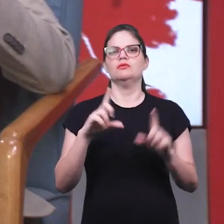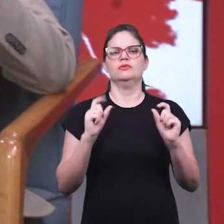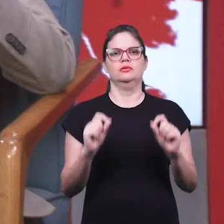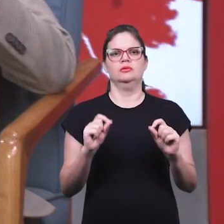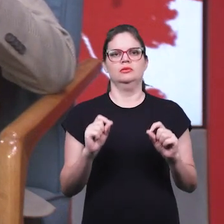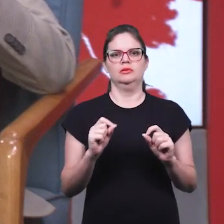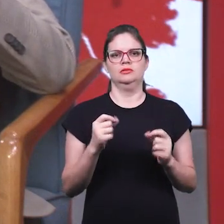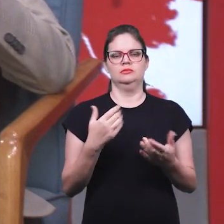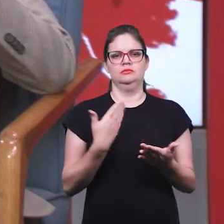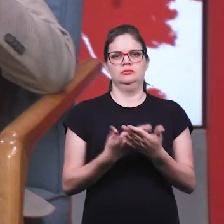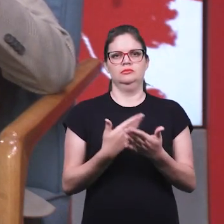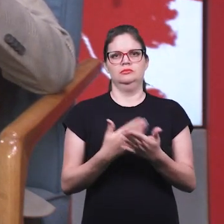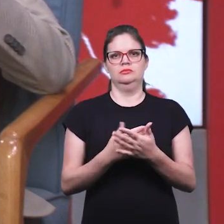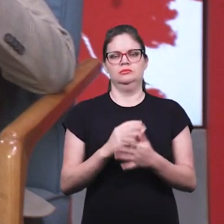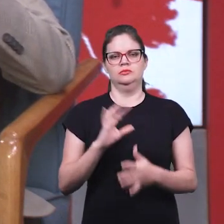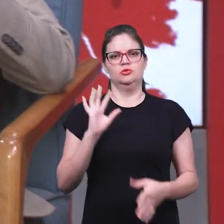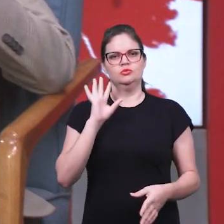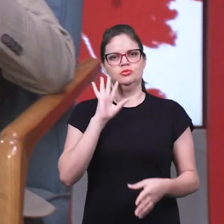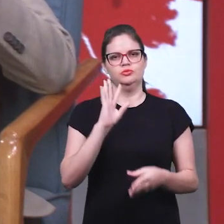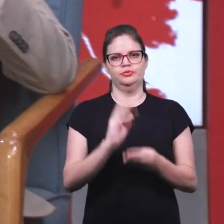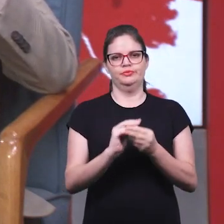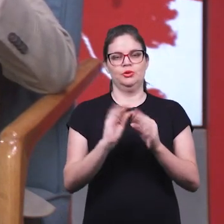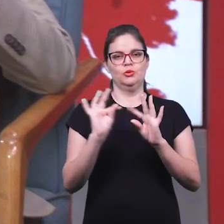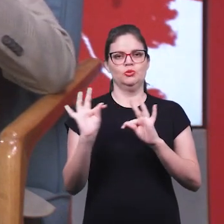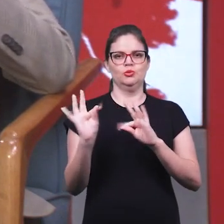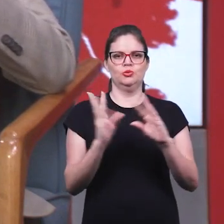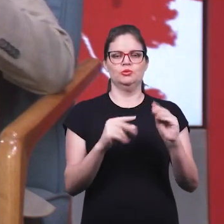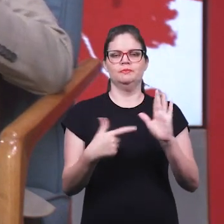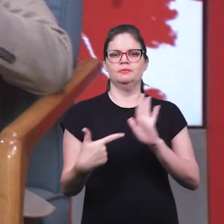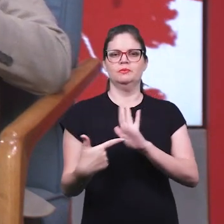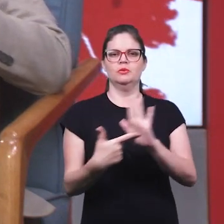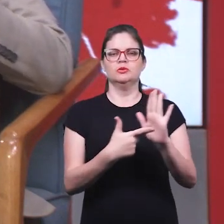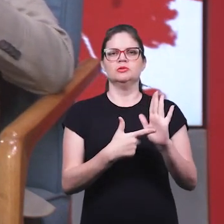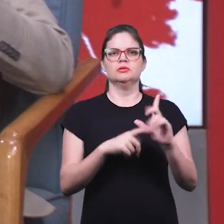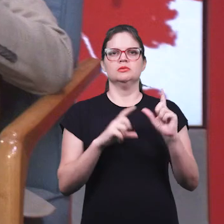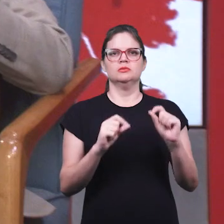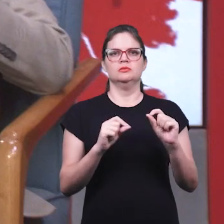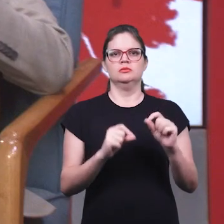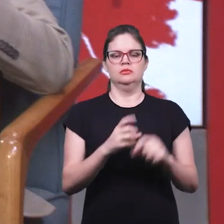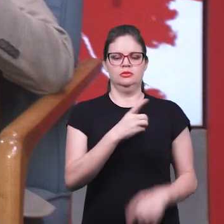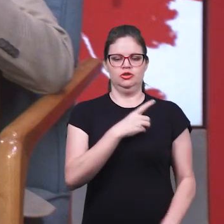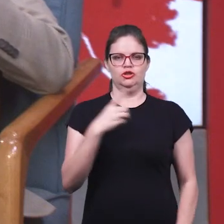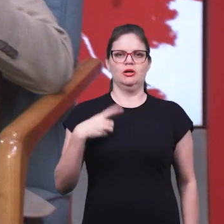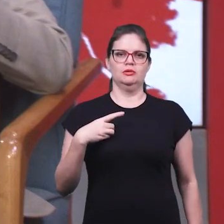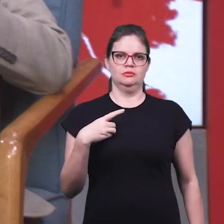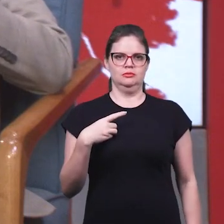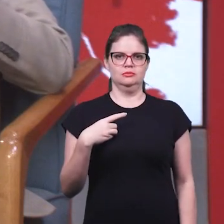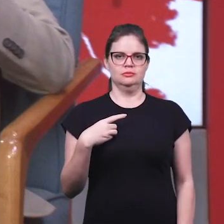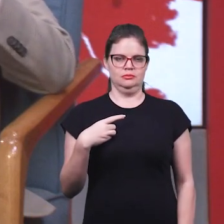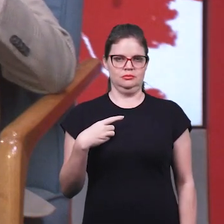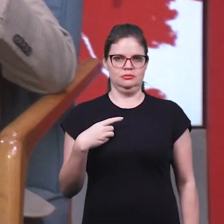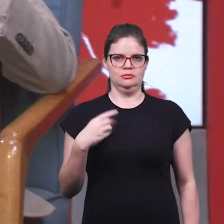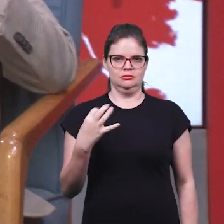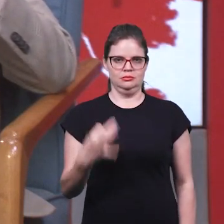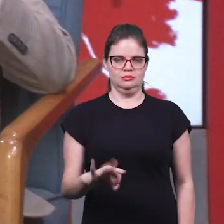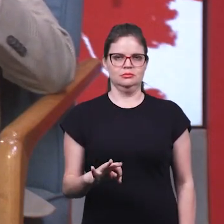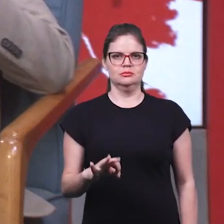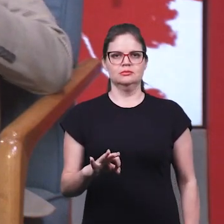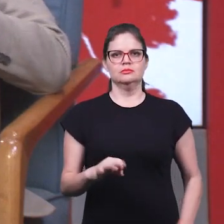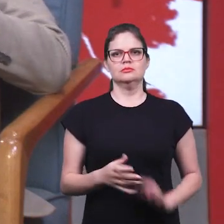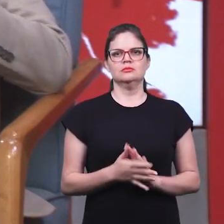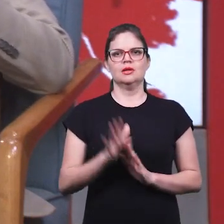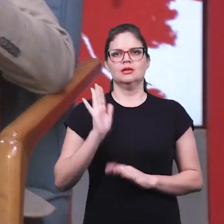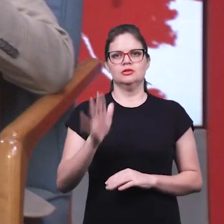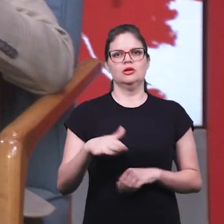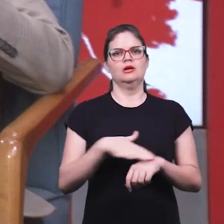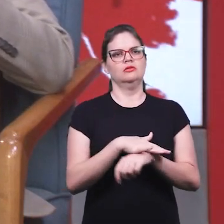a nossa conclusão de tudo isso, mostrando a figura do diácono. Então,